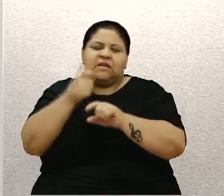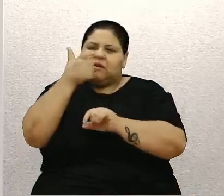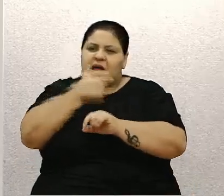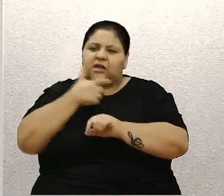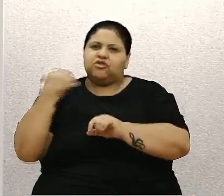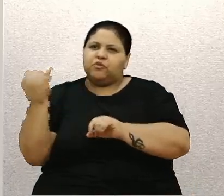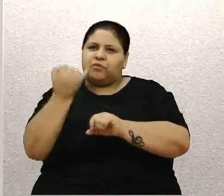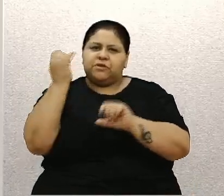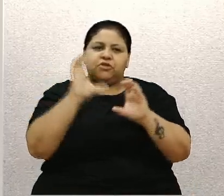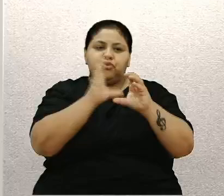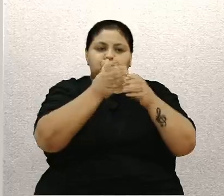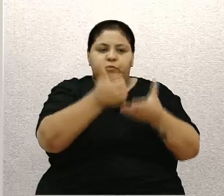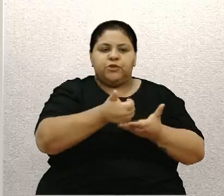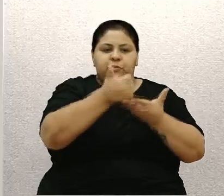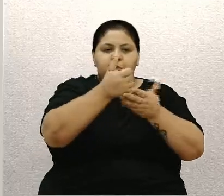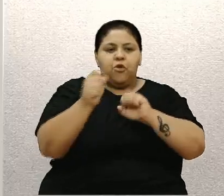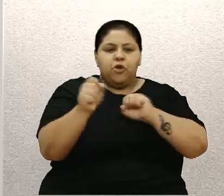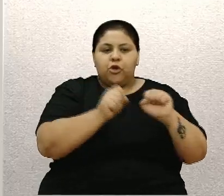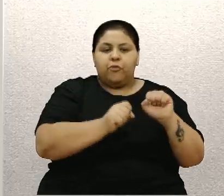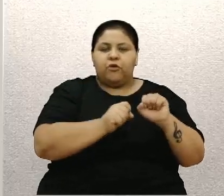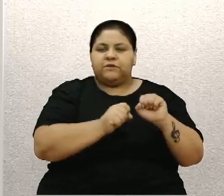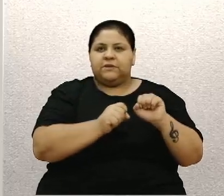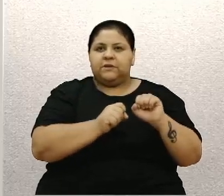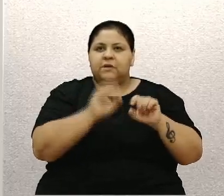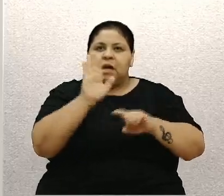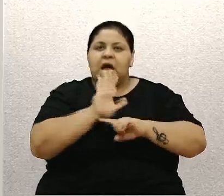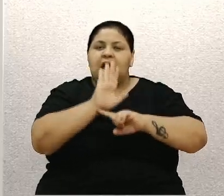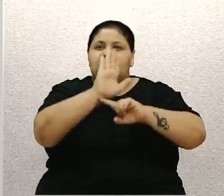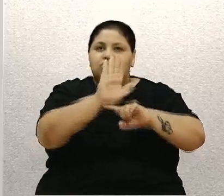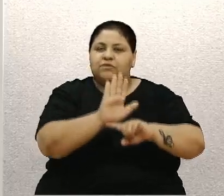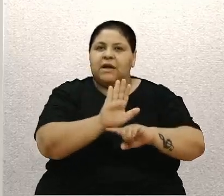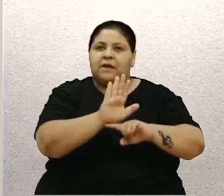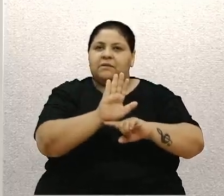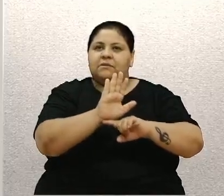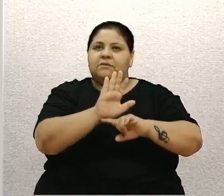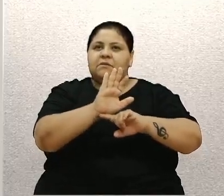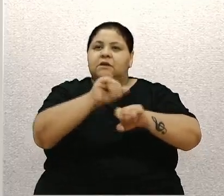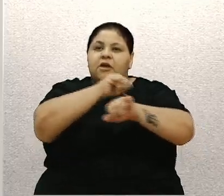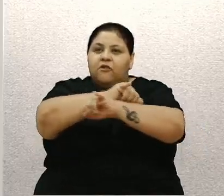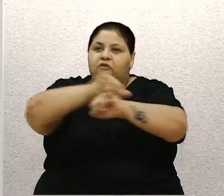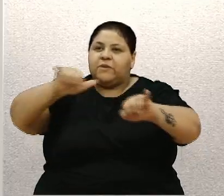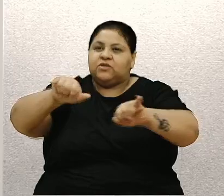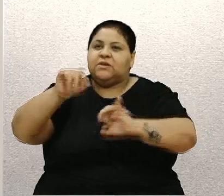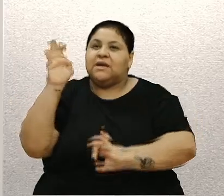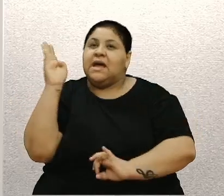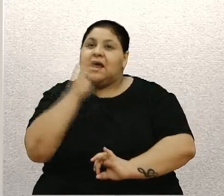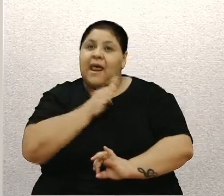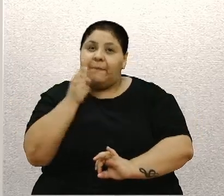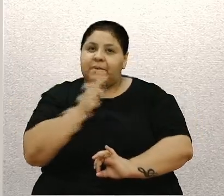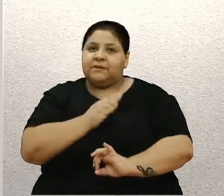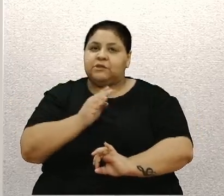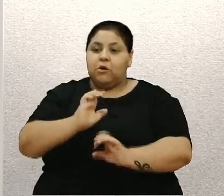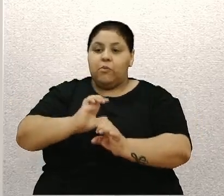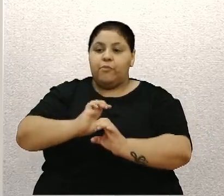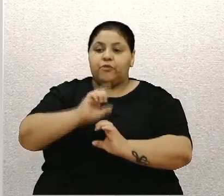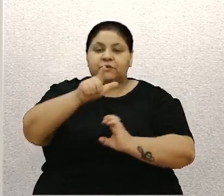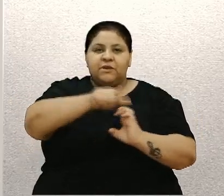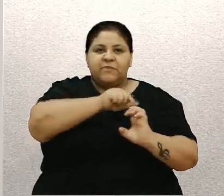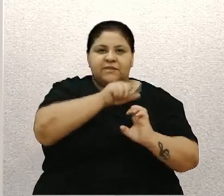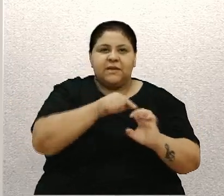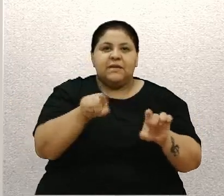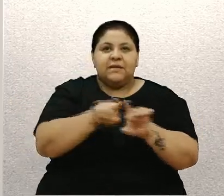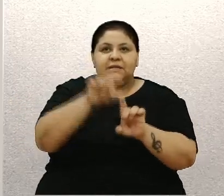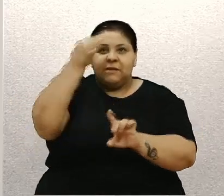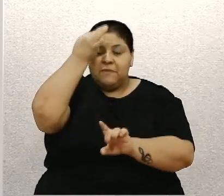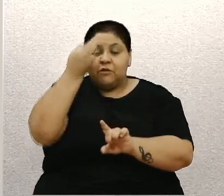Secretaria de Desenvolvimento Econômico do município, levar respostas mais rápidas para esses empreendedores e também entender